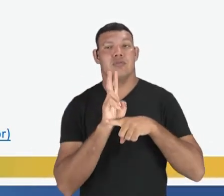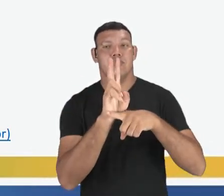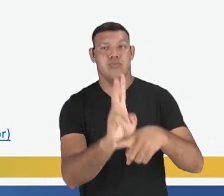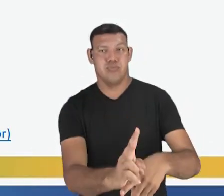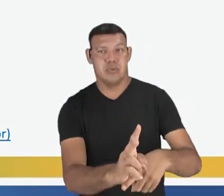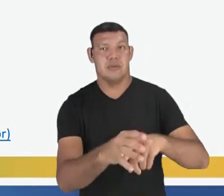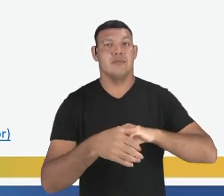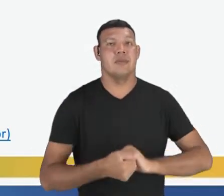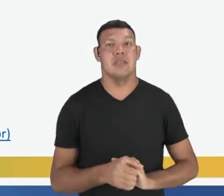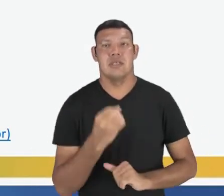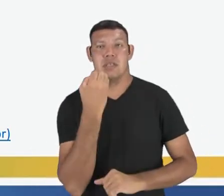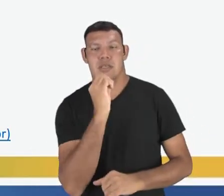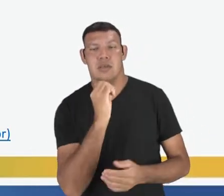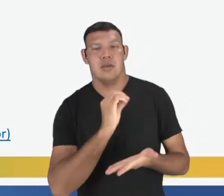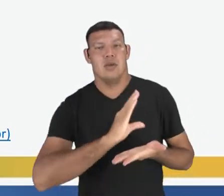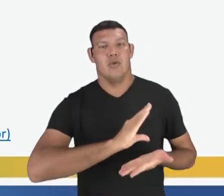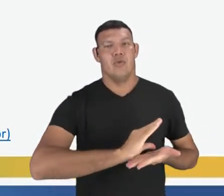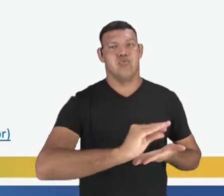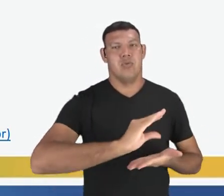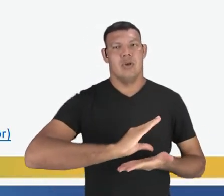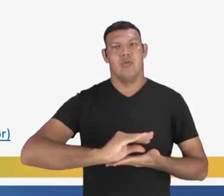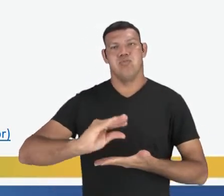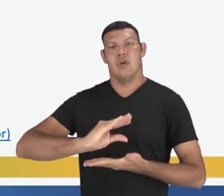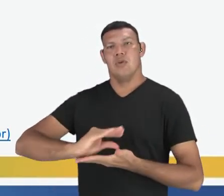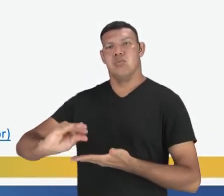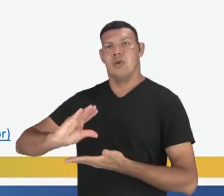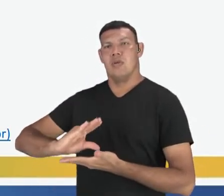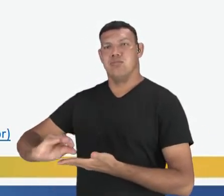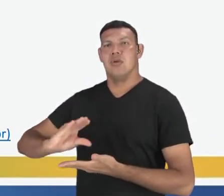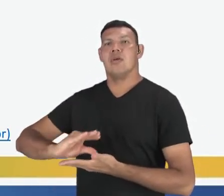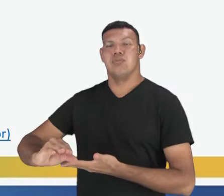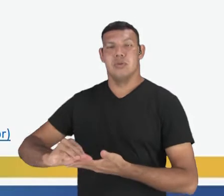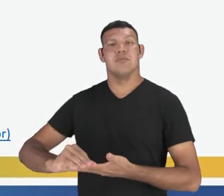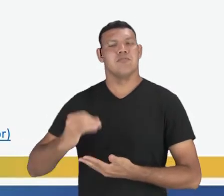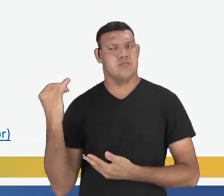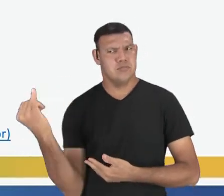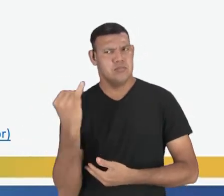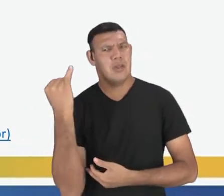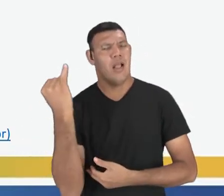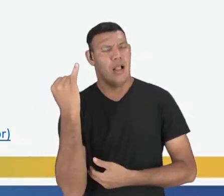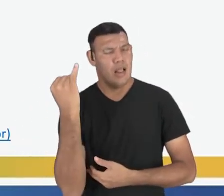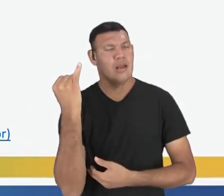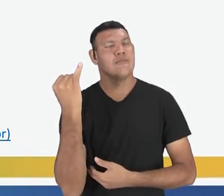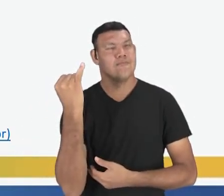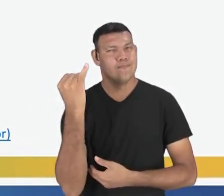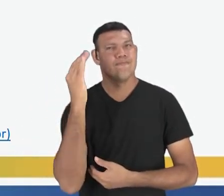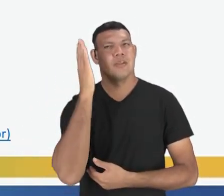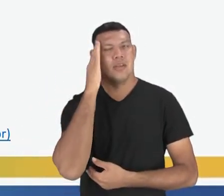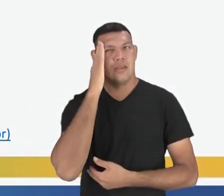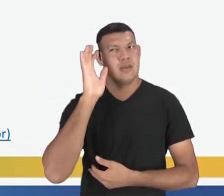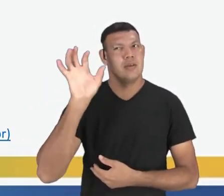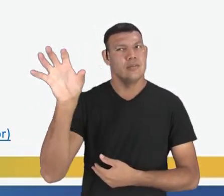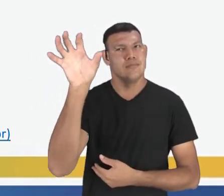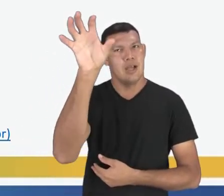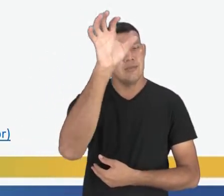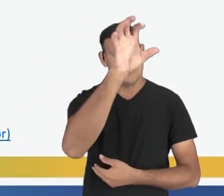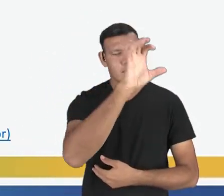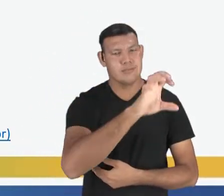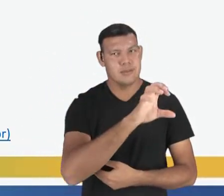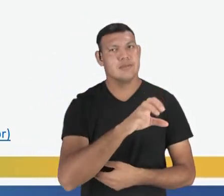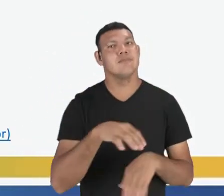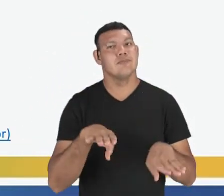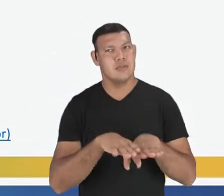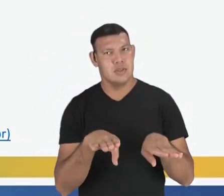precisar de algum investimento especial que o banco entenda que é importante para aquela região que aquele país faz parte,